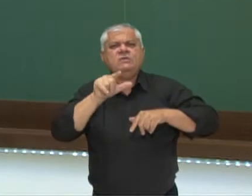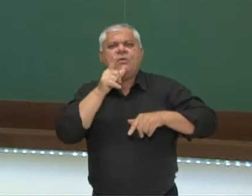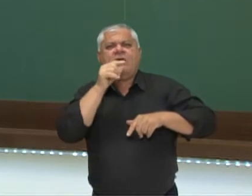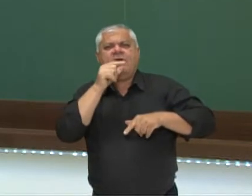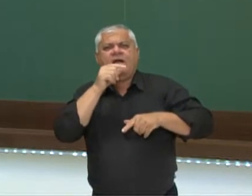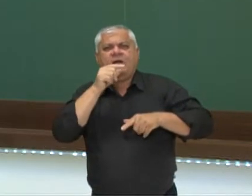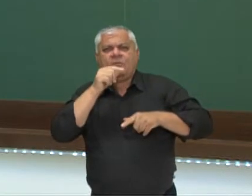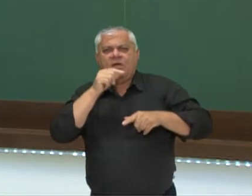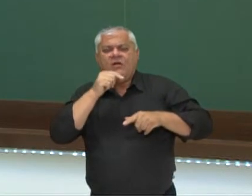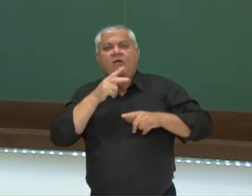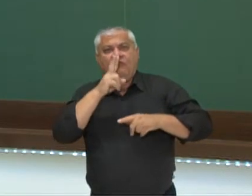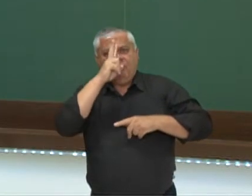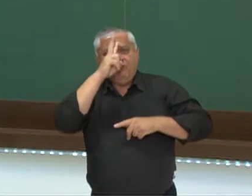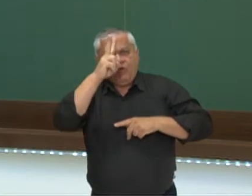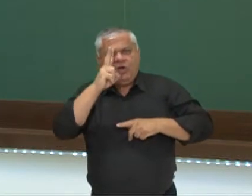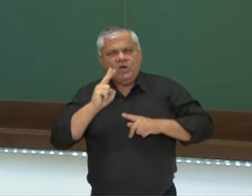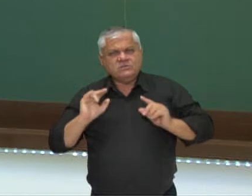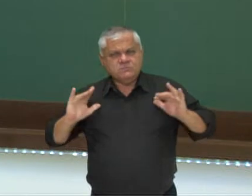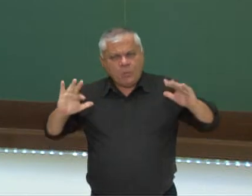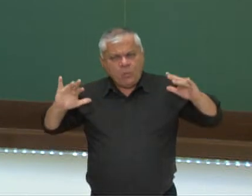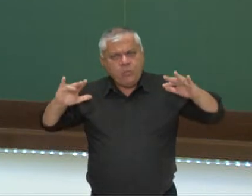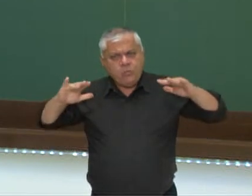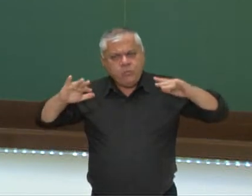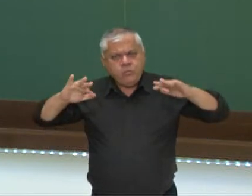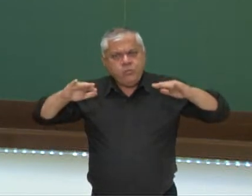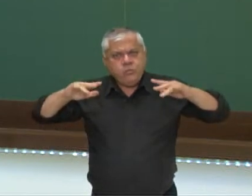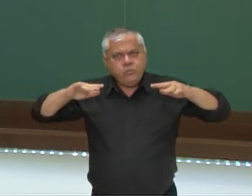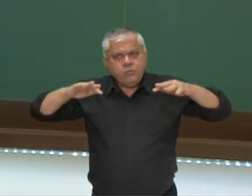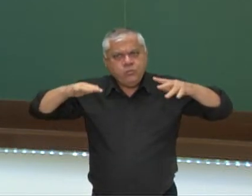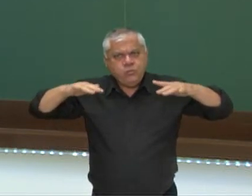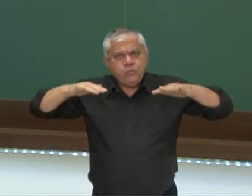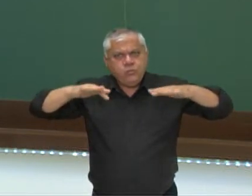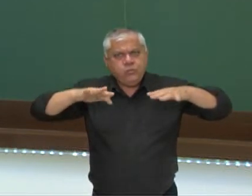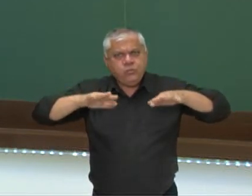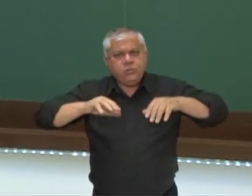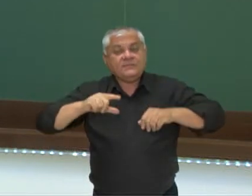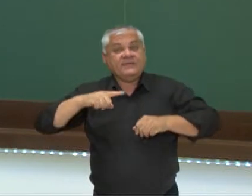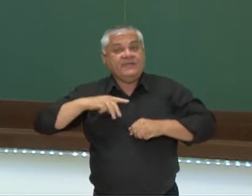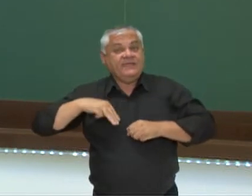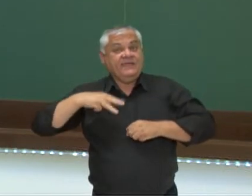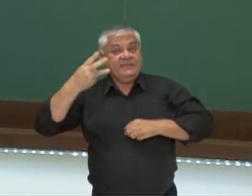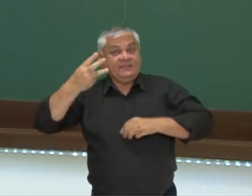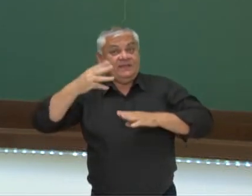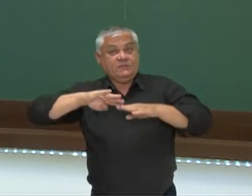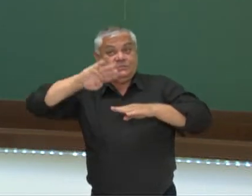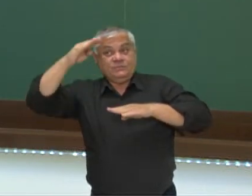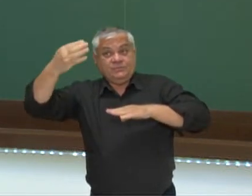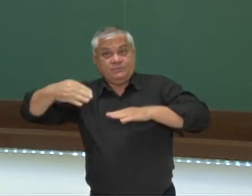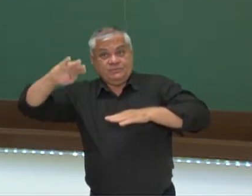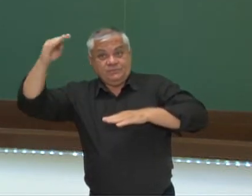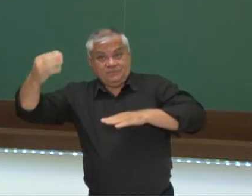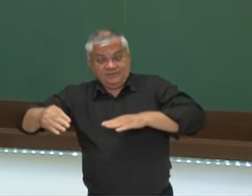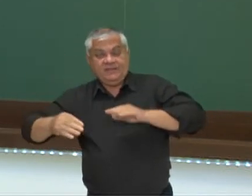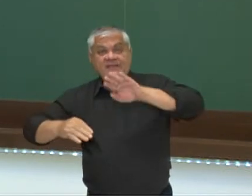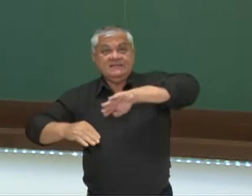grandes velocidades. Em função do estado do Paraná ser dividido em 3 planaltos, Serra do Mar e porção litorânea, nós vamos ter